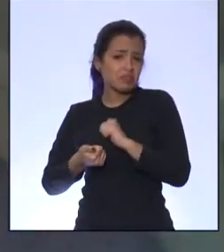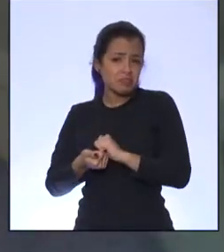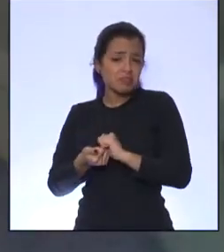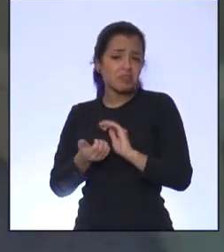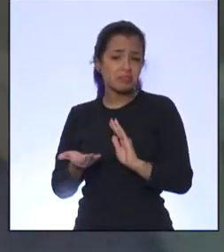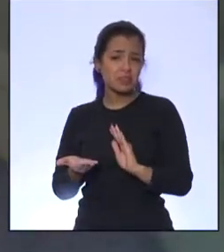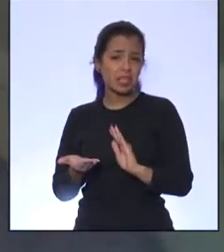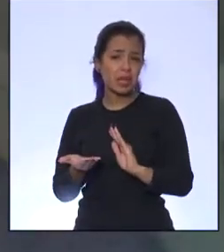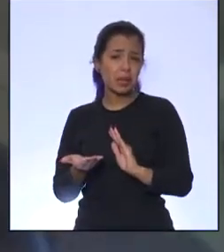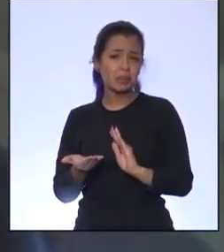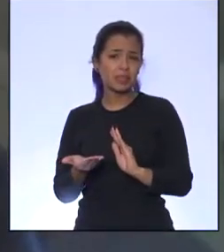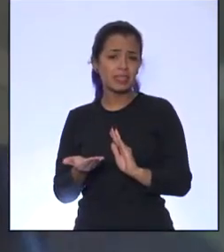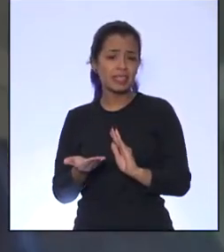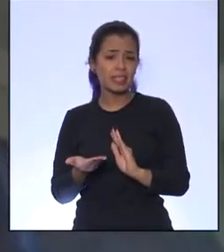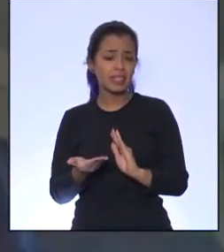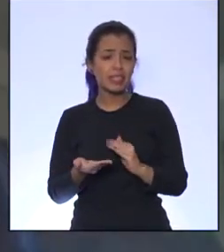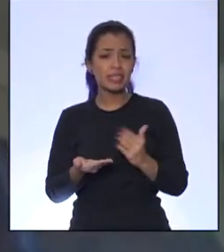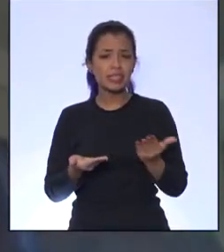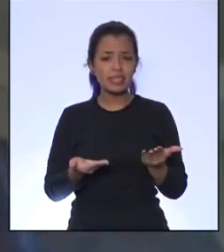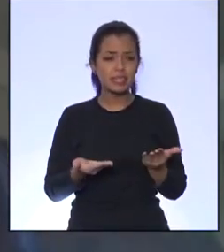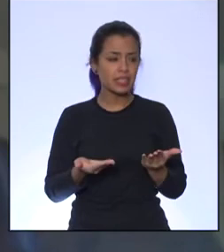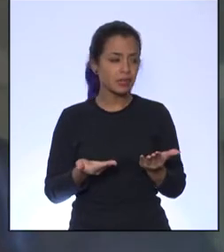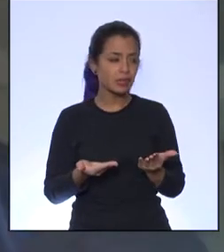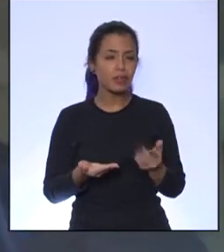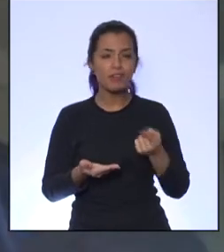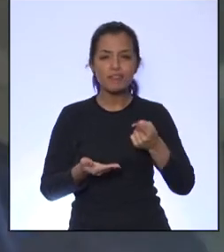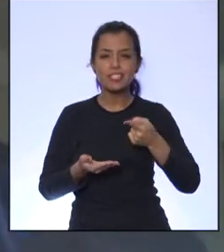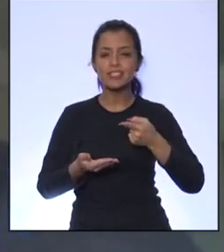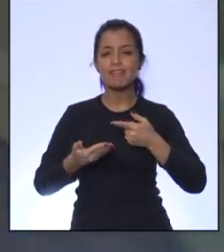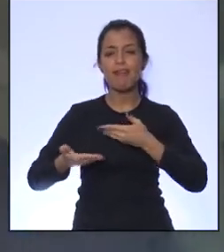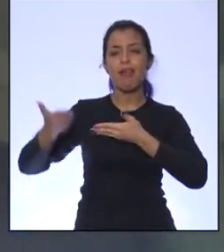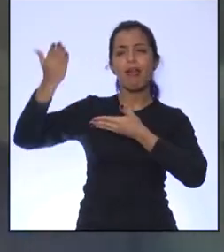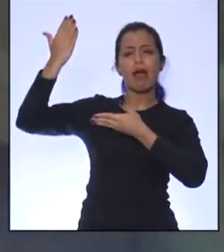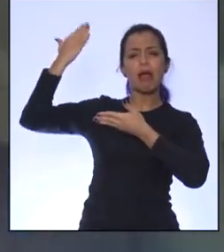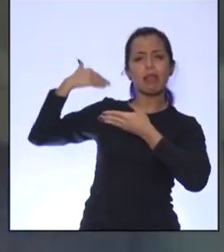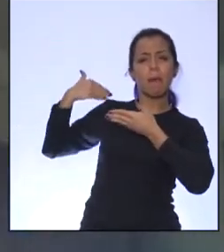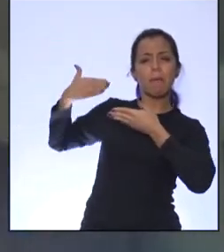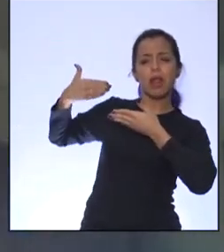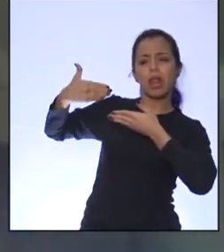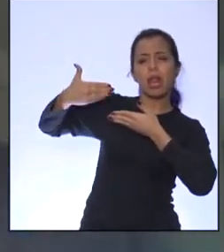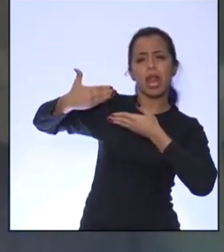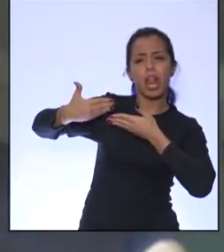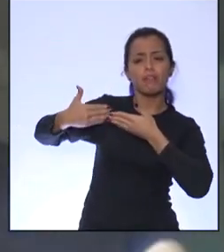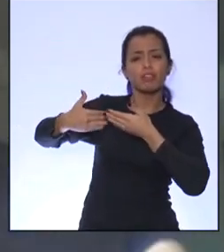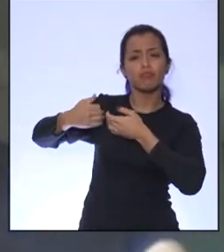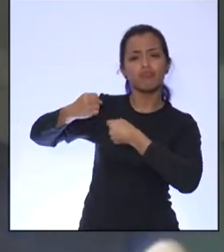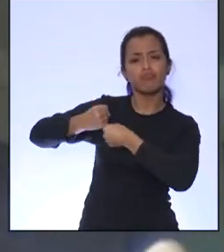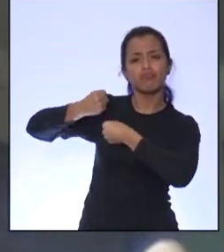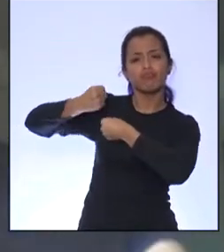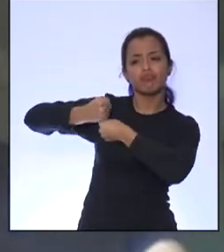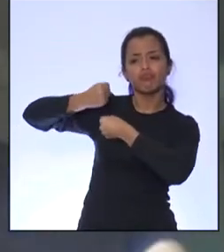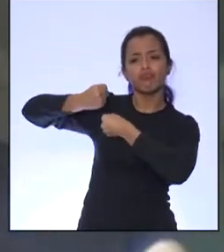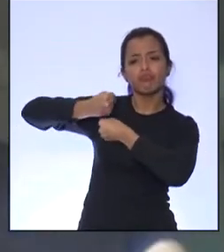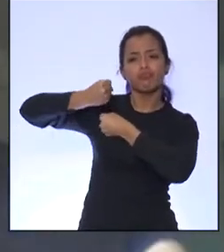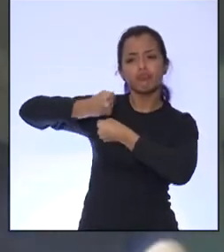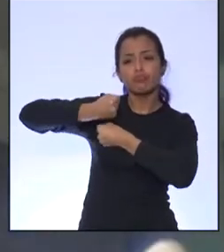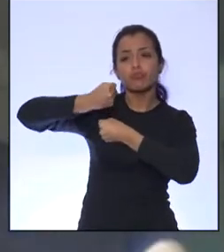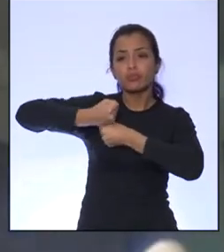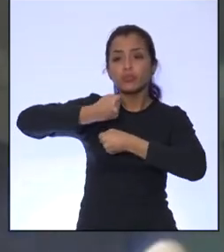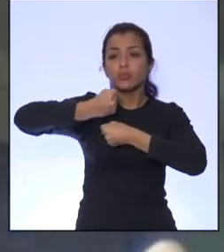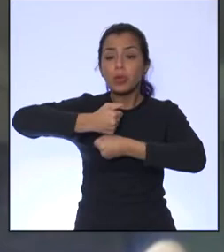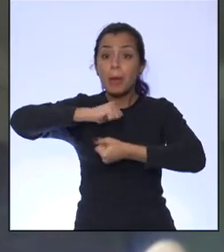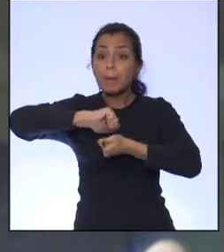transições anteriores, que você foi construindo e foi se readaptando o modelo agrícola para o